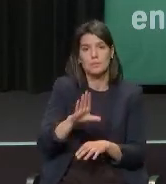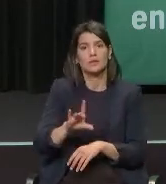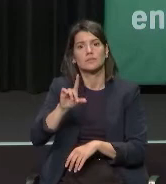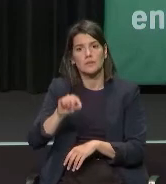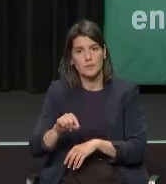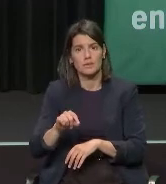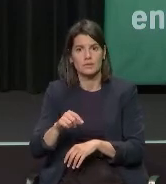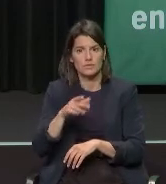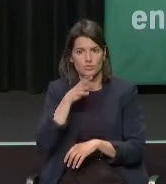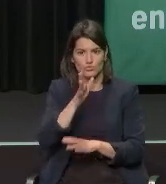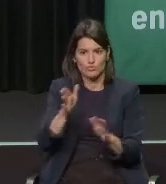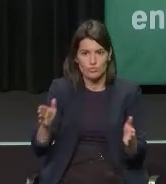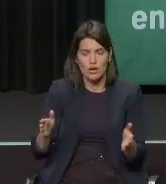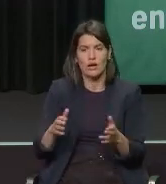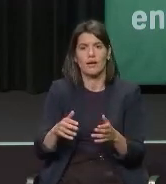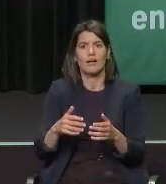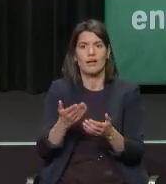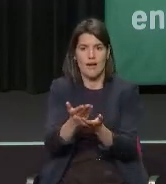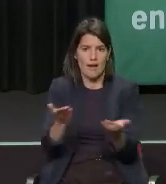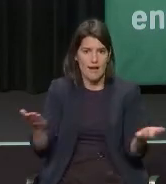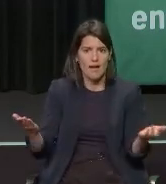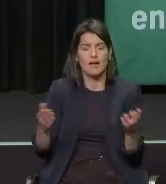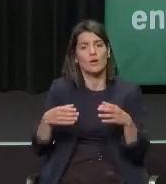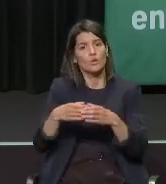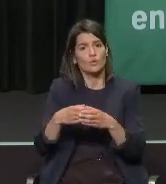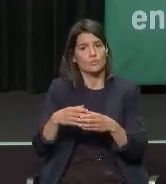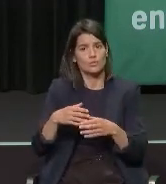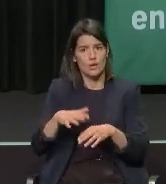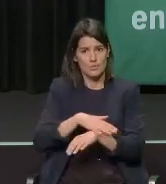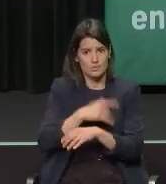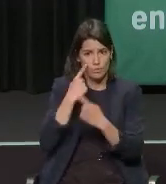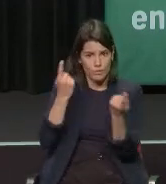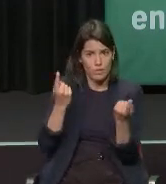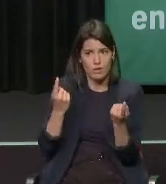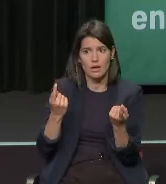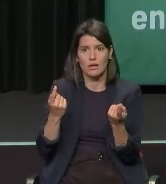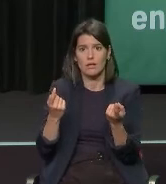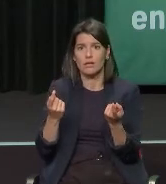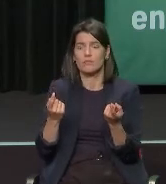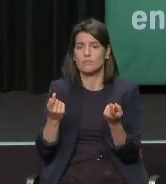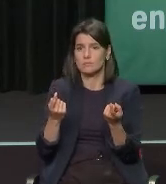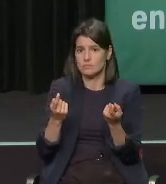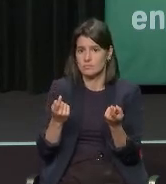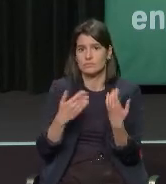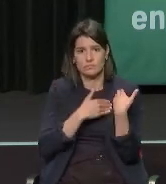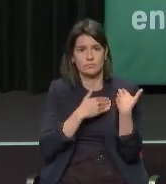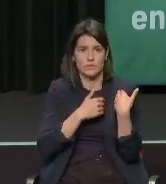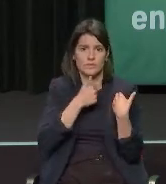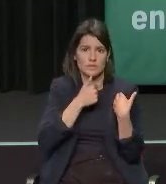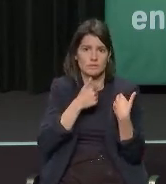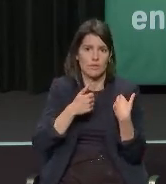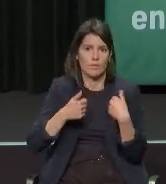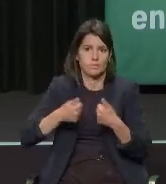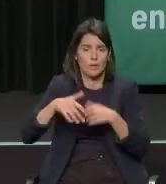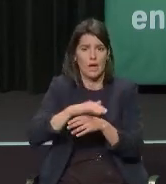também, e já aqui foram referidas e estão representados, organismos da administração pública com papel decisivo no setor,